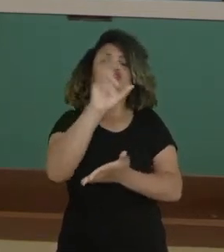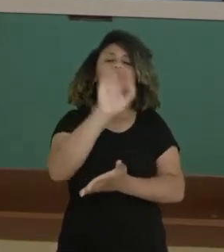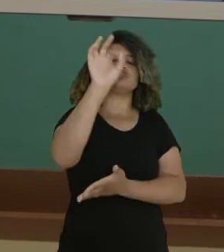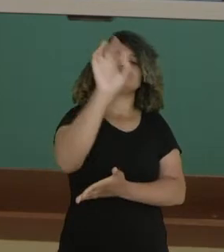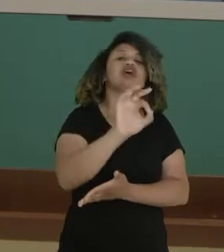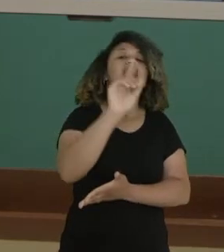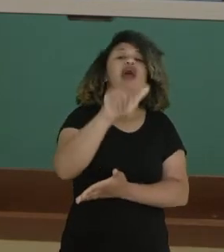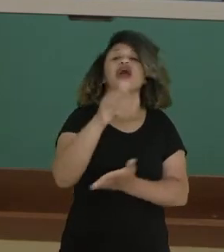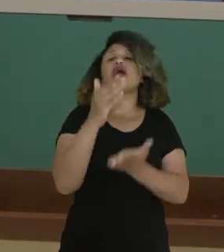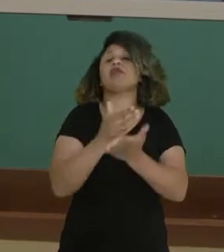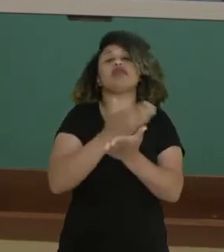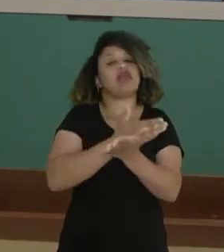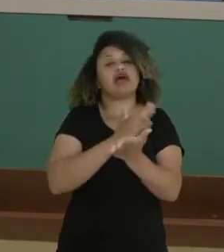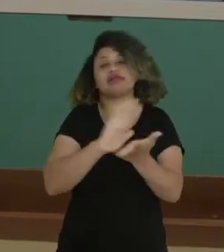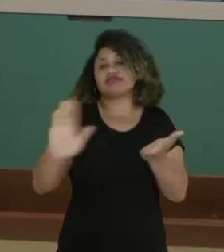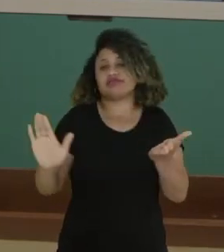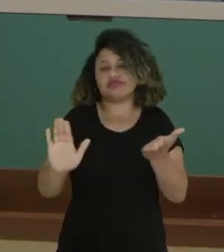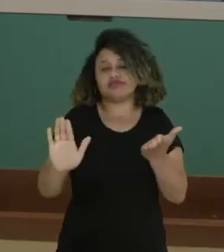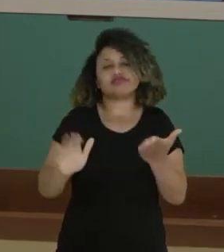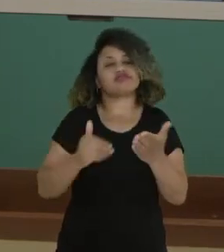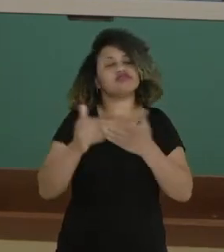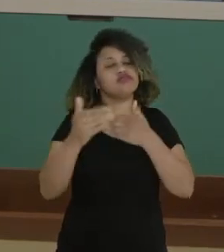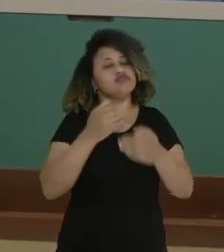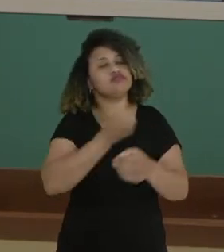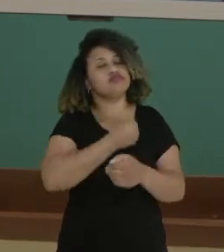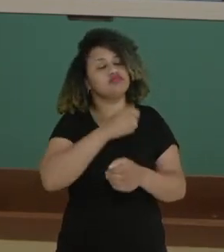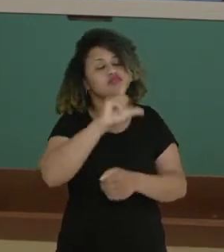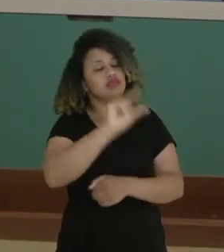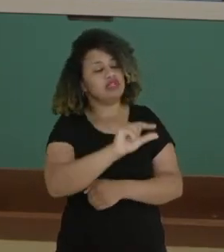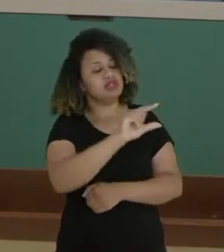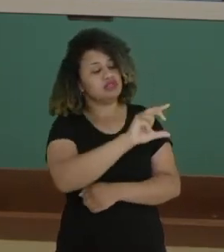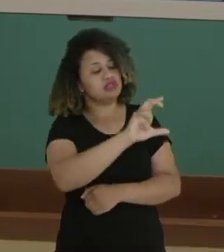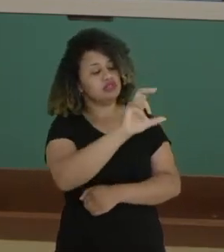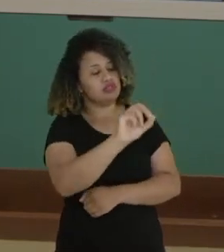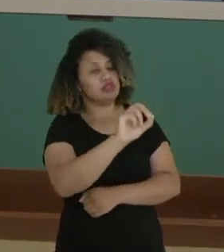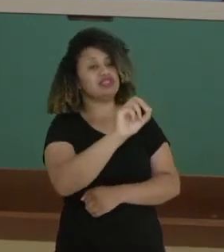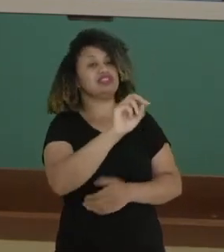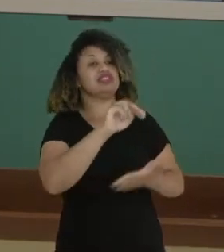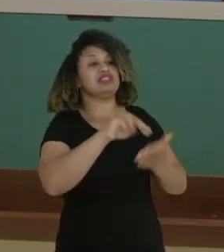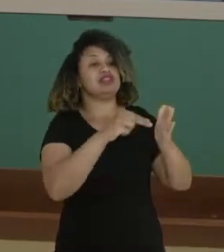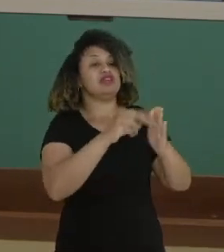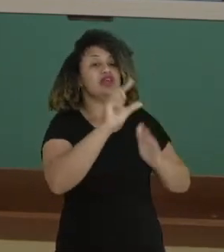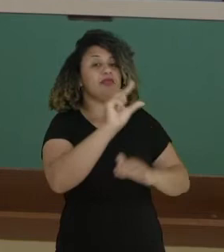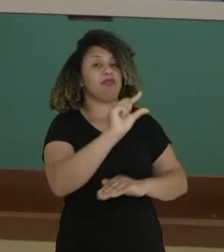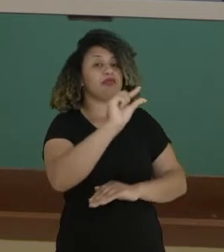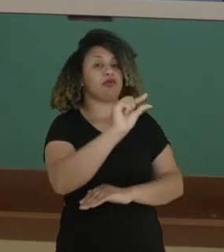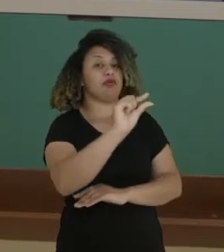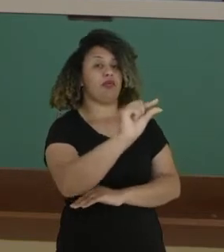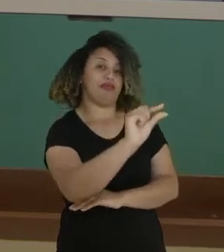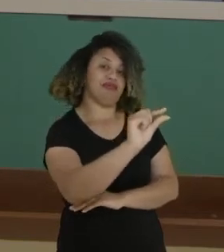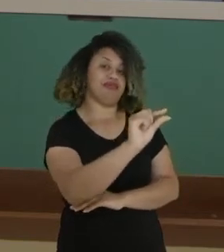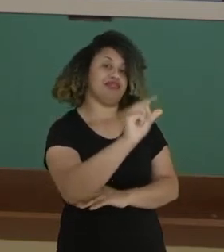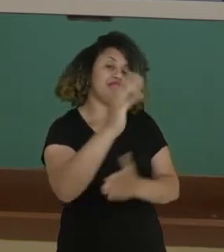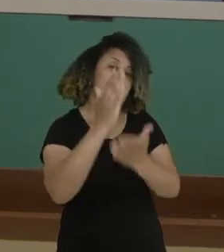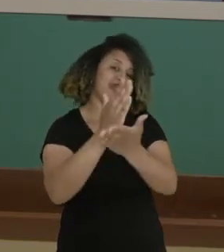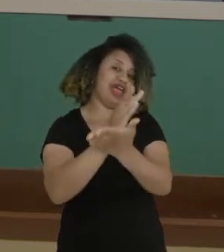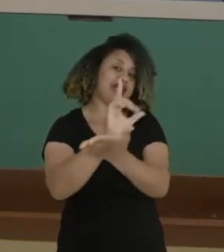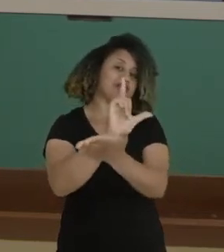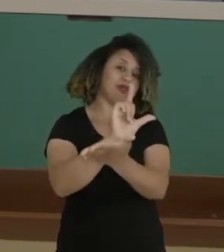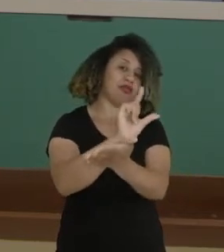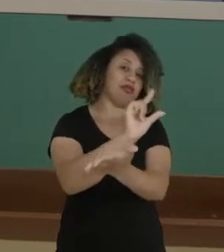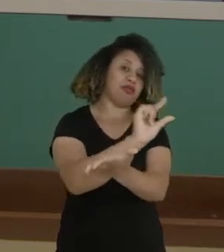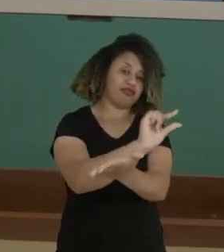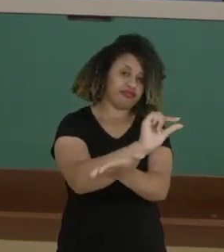50% é metade. Qualquer número menor que 50, eu estou falando de uma porção menor que a metade. Qualquer